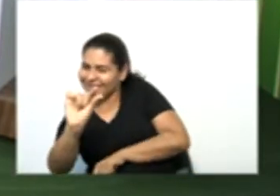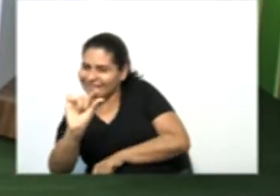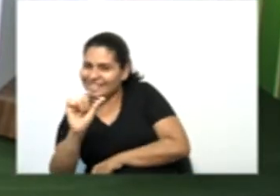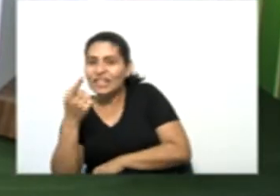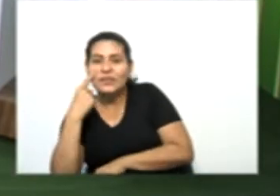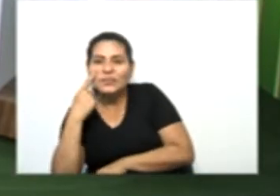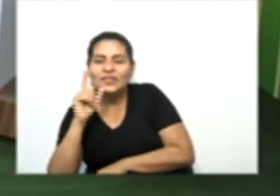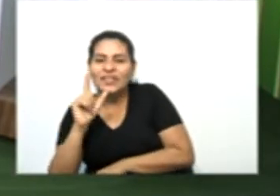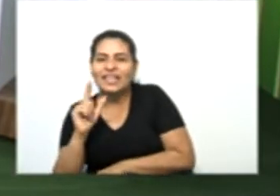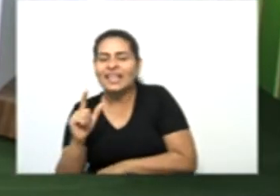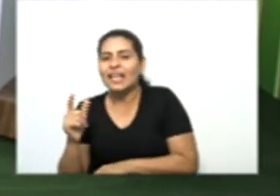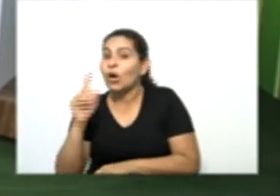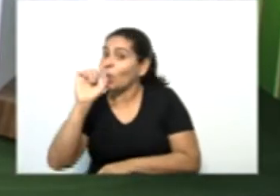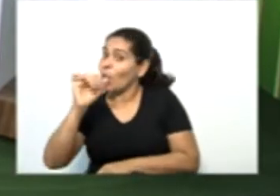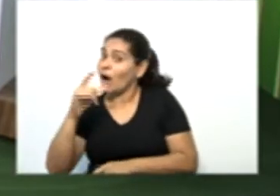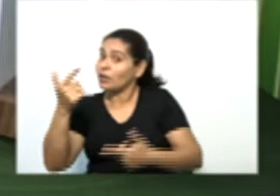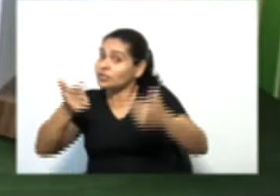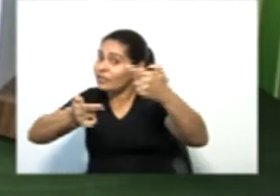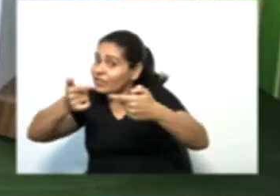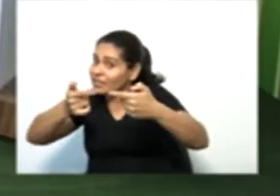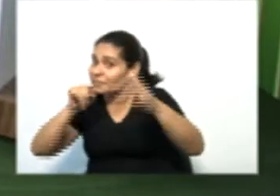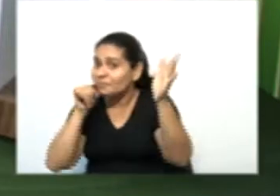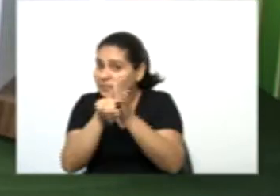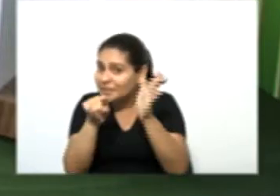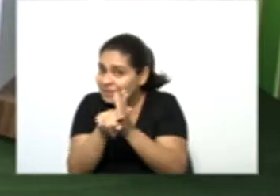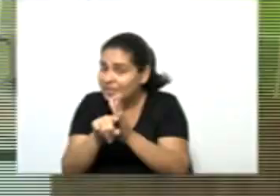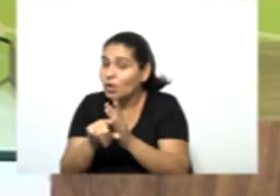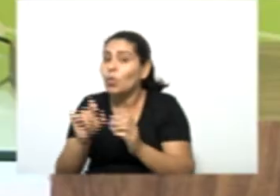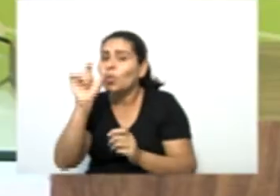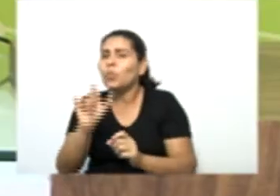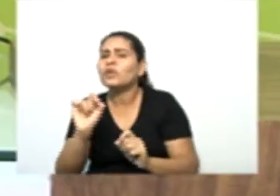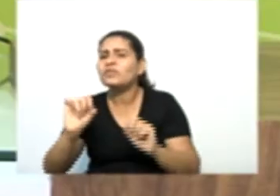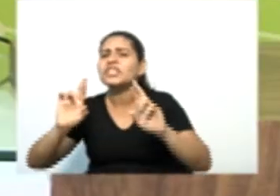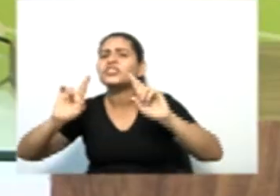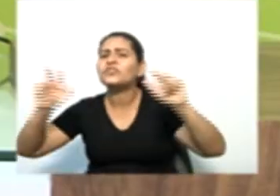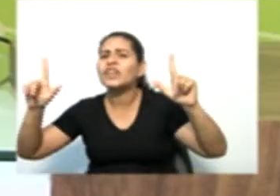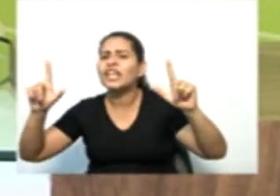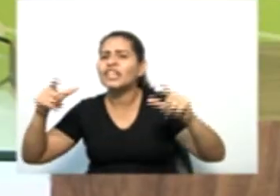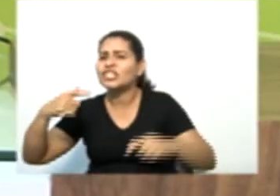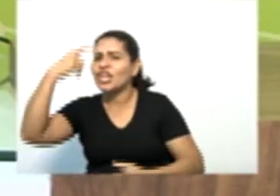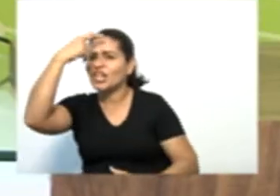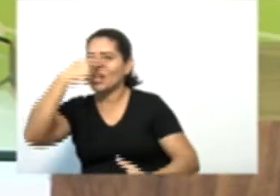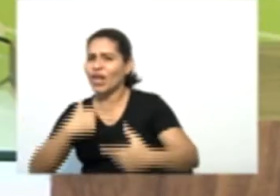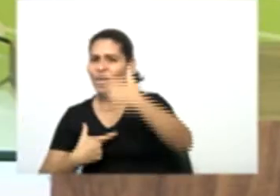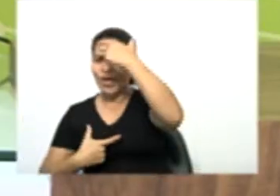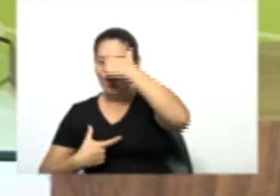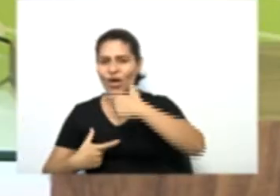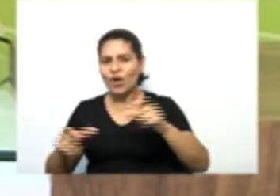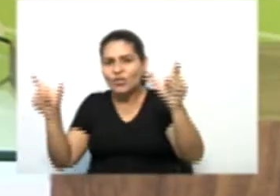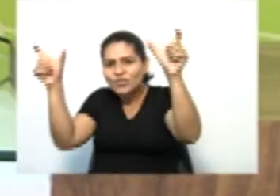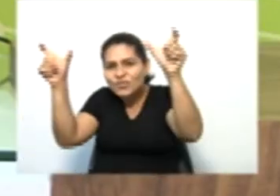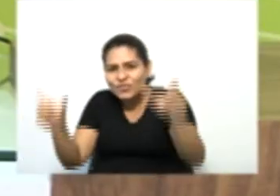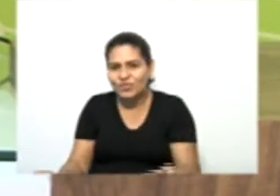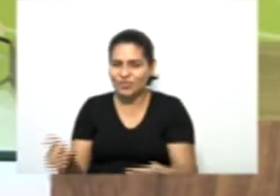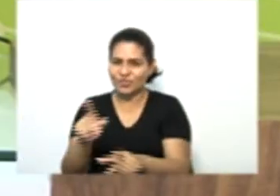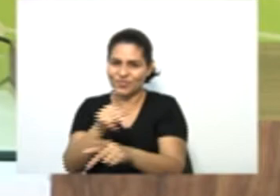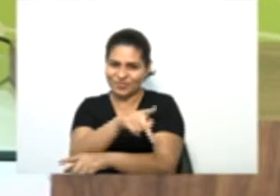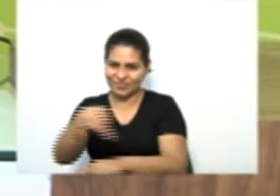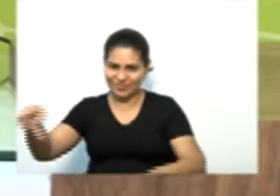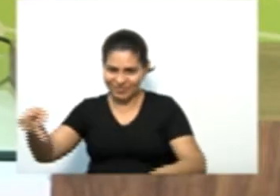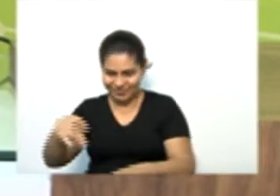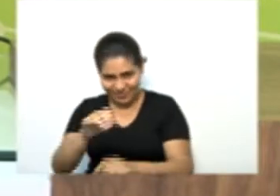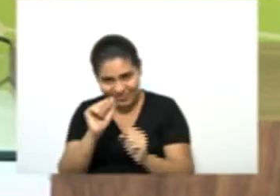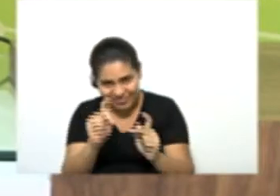se... Então vamos gente, segurar. Tá. É o desafio. Se vocês identificarem mais algumas situações, vão apresentando aqui para a gente... Legal. No final